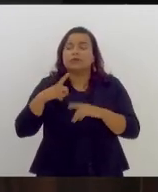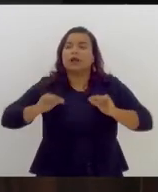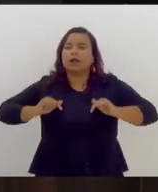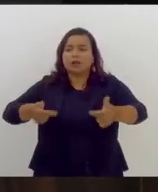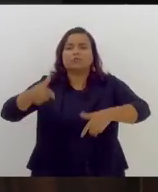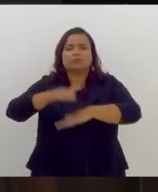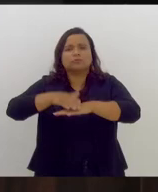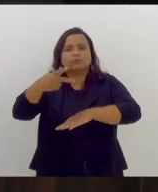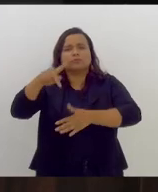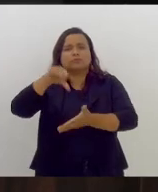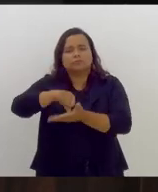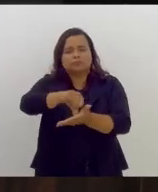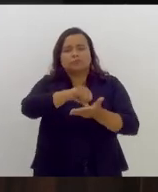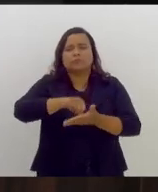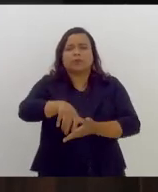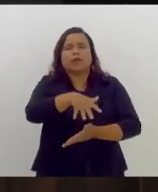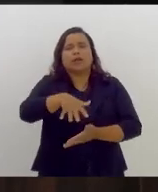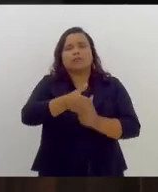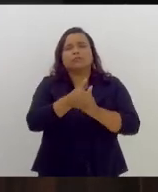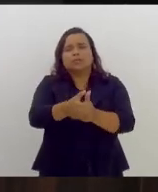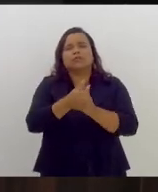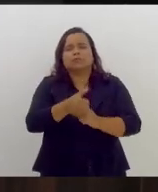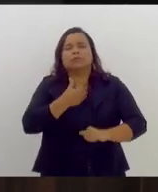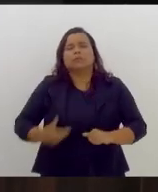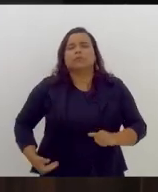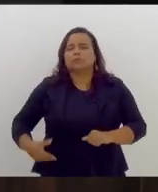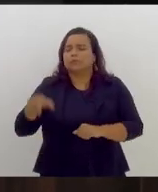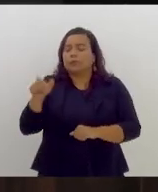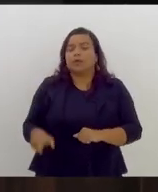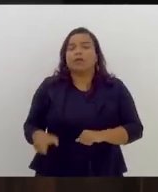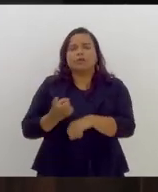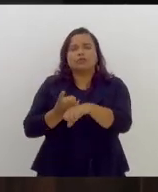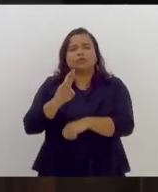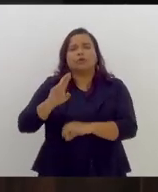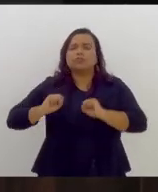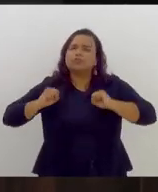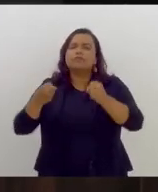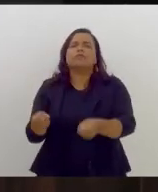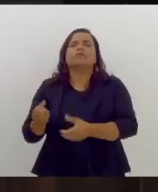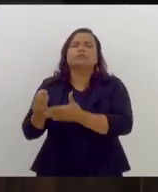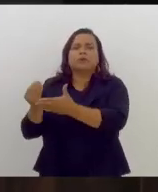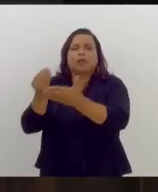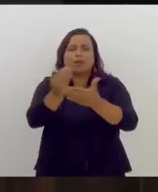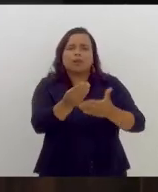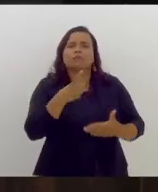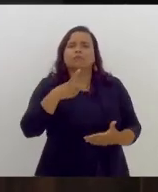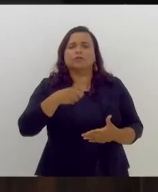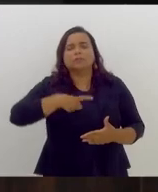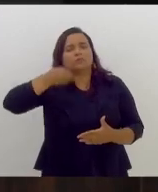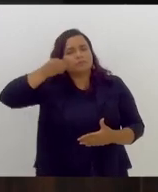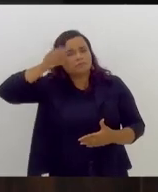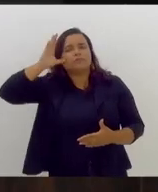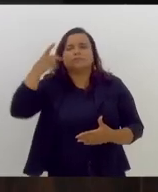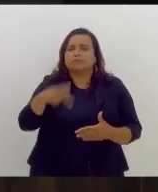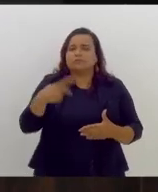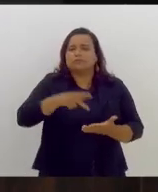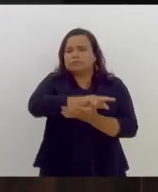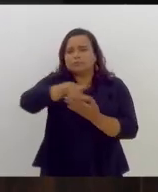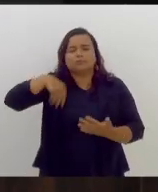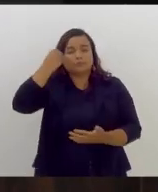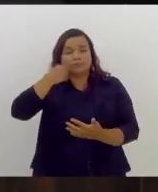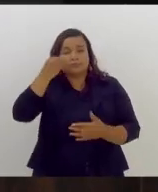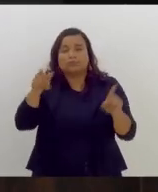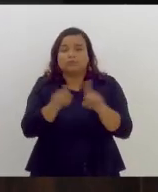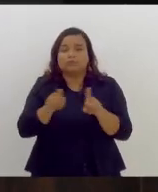atuação no setor público, o Dr. Adolfo Conde sempre buscou levar os seus conhecimentos, sua